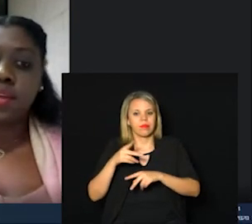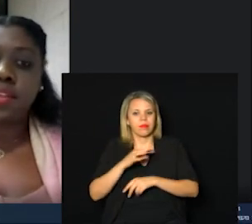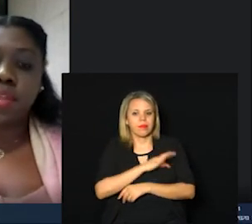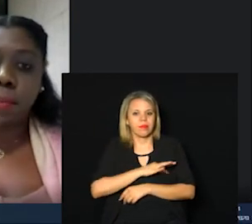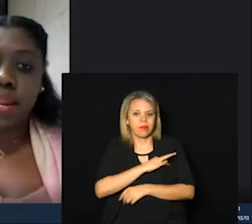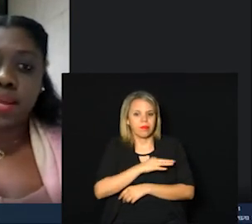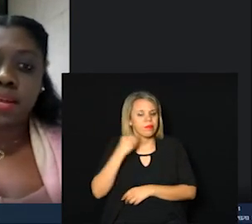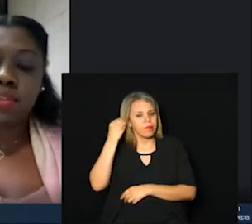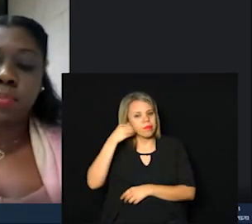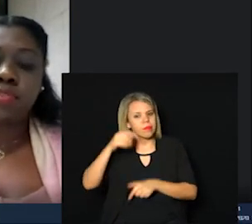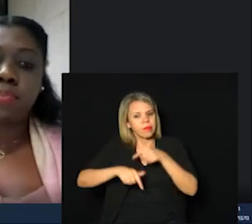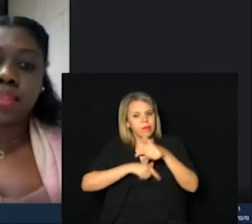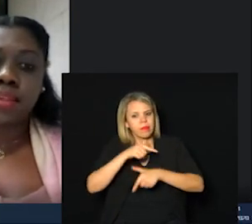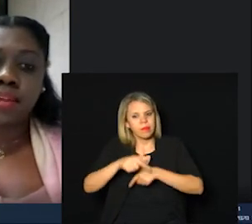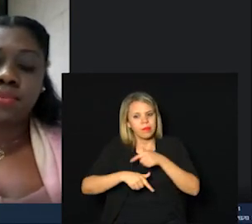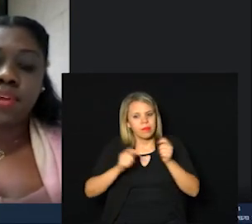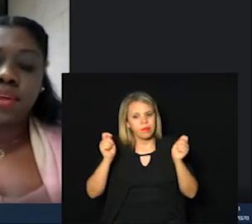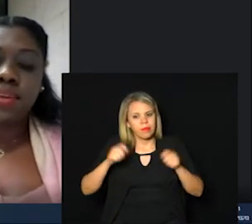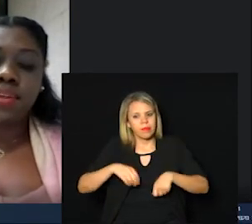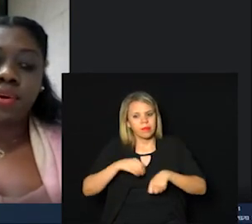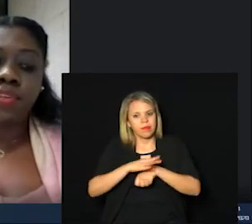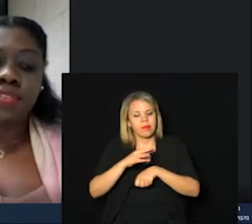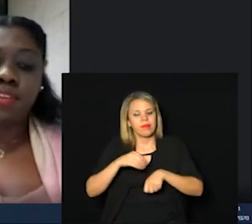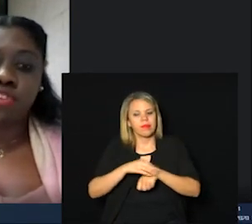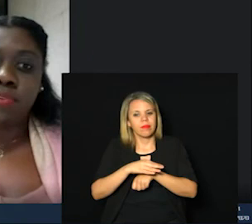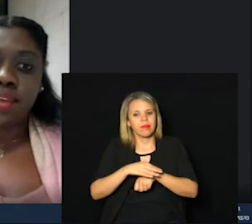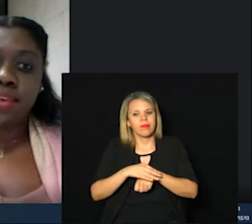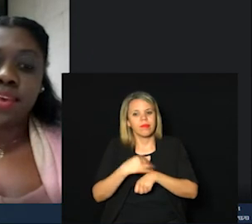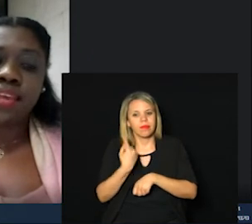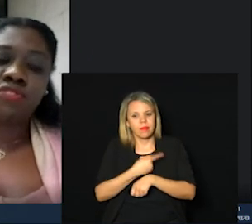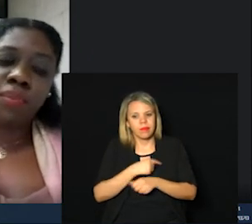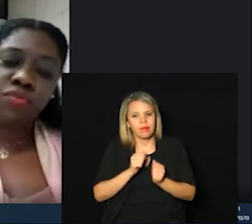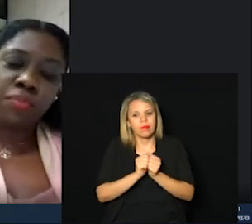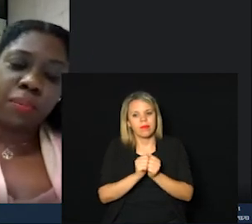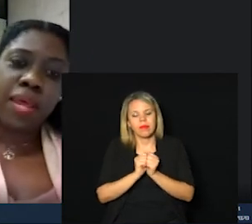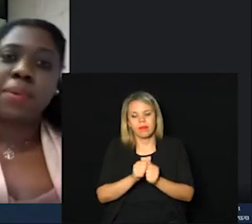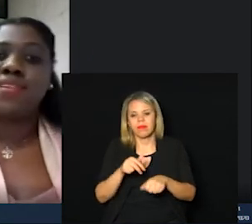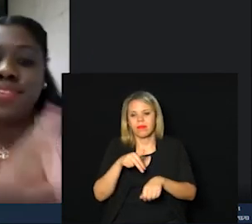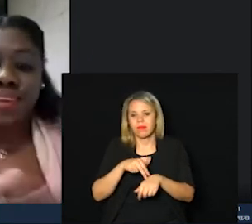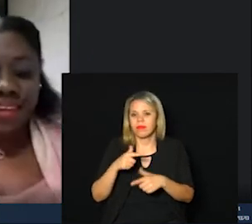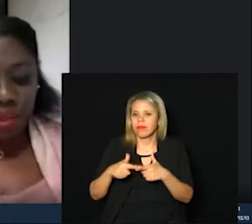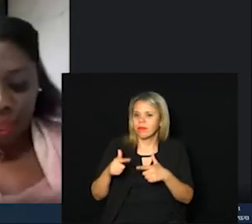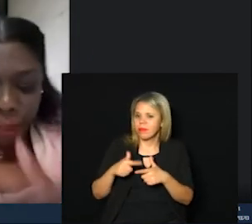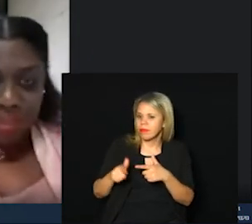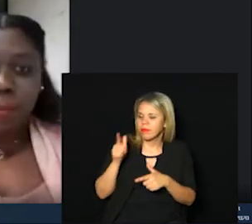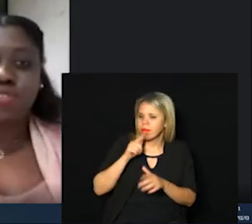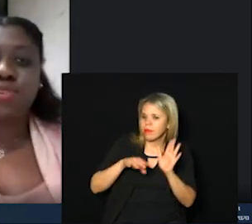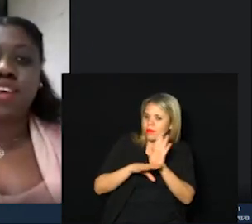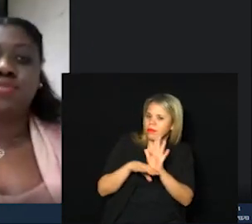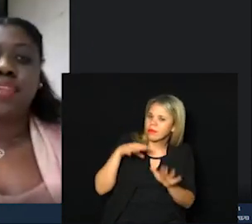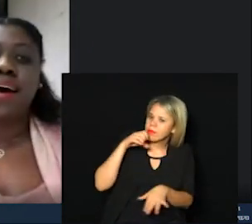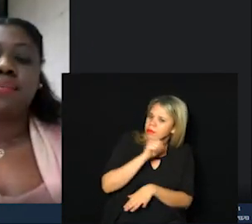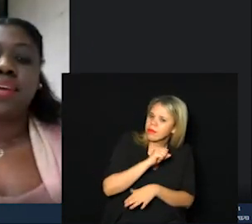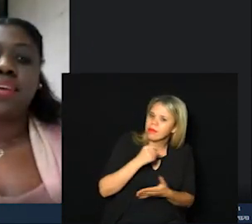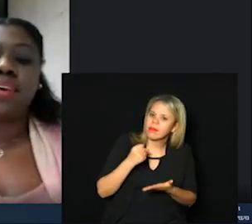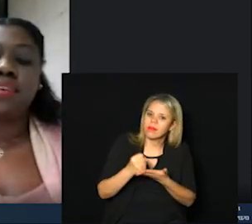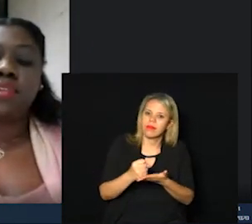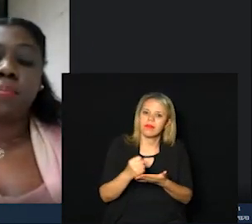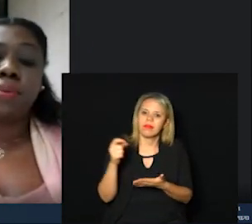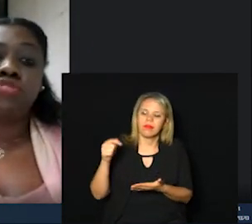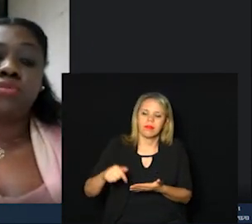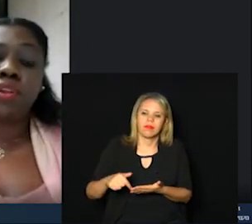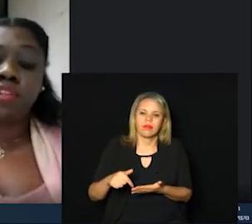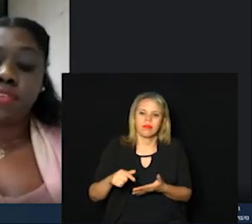que estão trabalhando, possibilitando que nós estejamos aqui. Tivemos um problema, eles rapidamente nos ajudaram aqui,